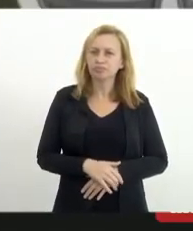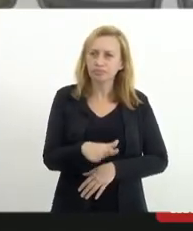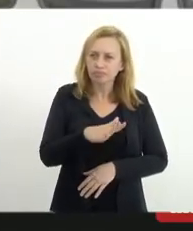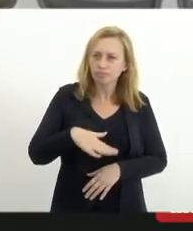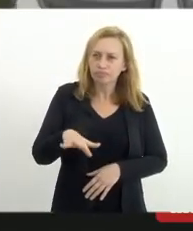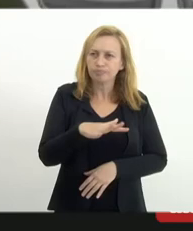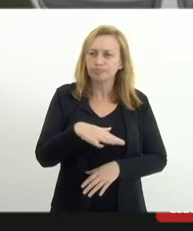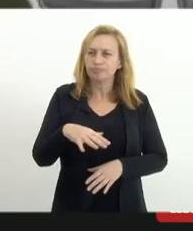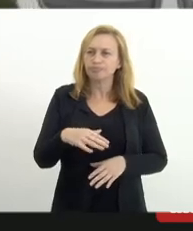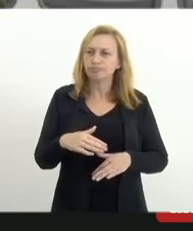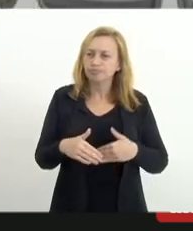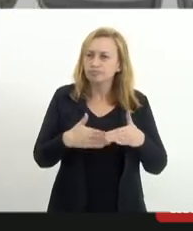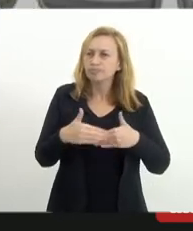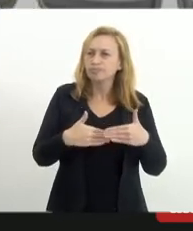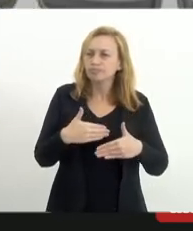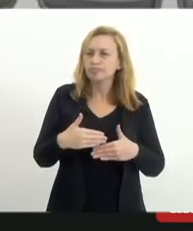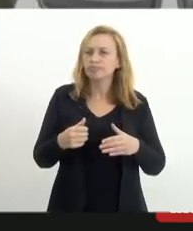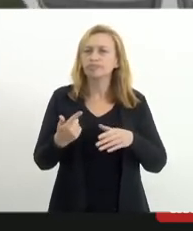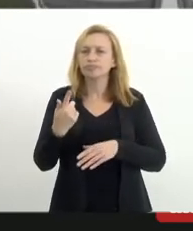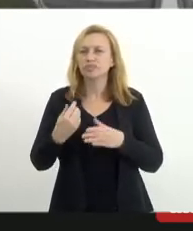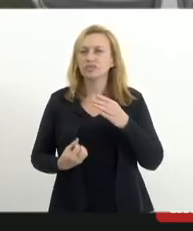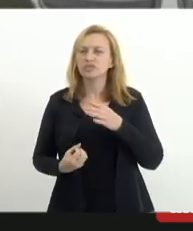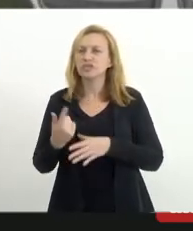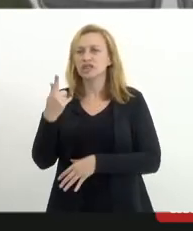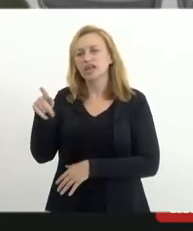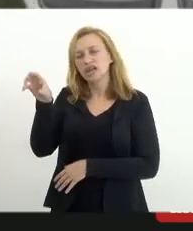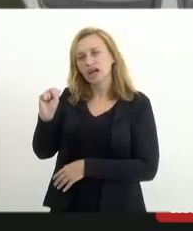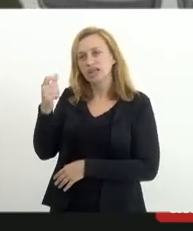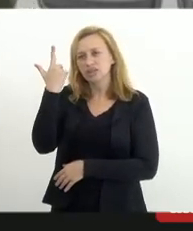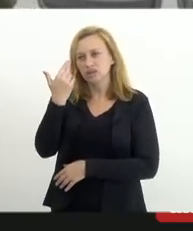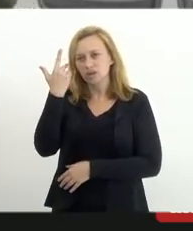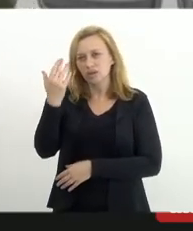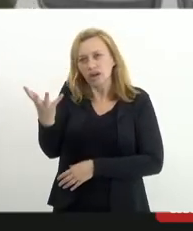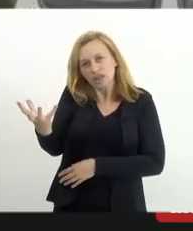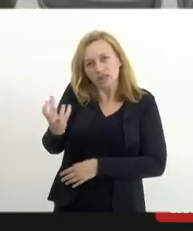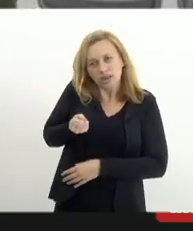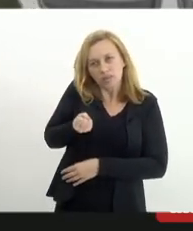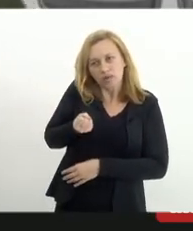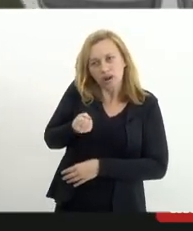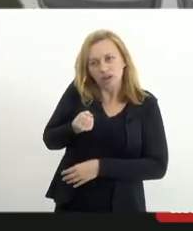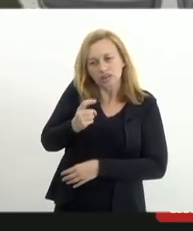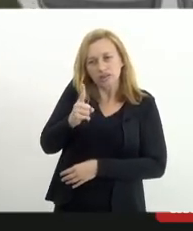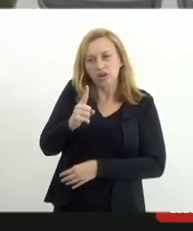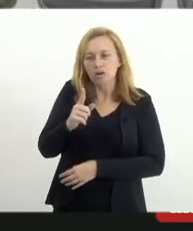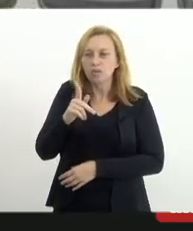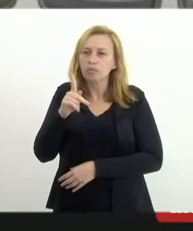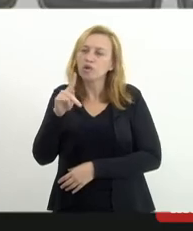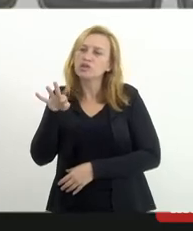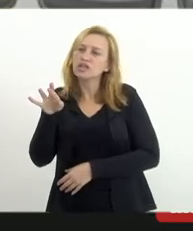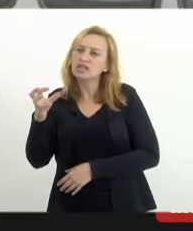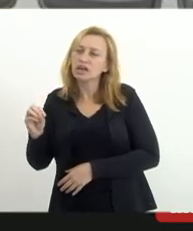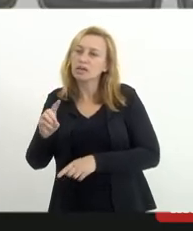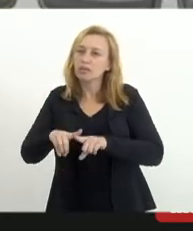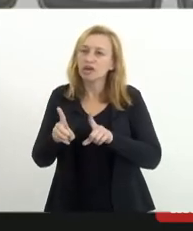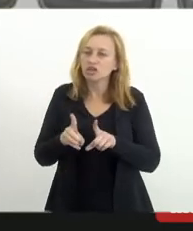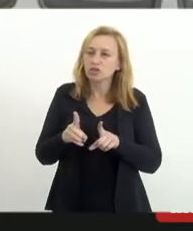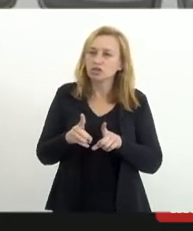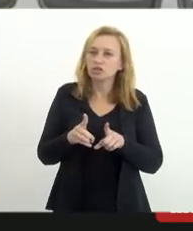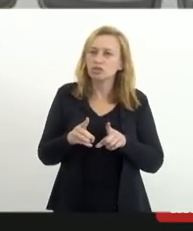de processamento de gás natural, que receberá o gás natural não processado produzido em águas